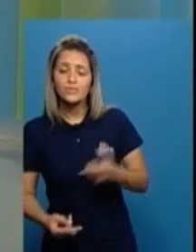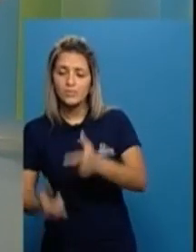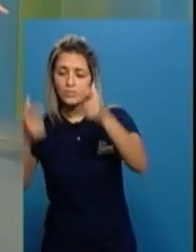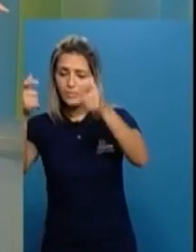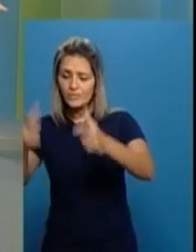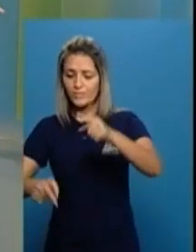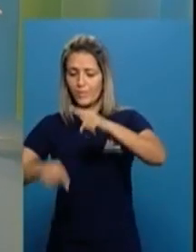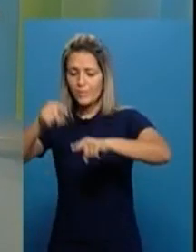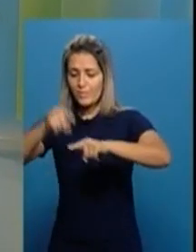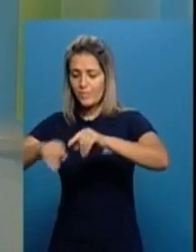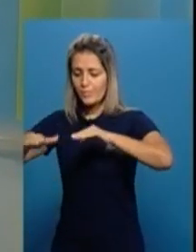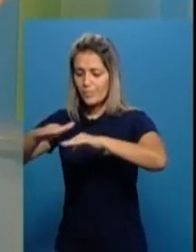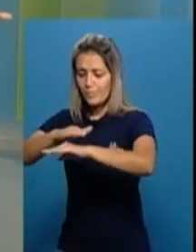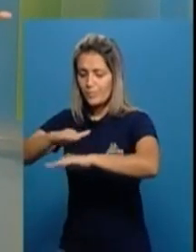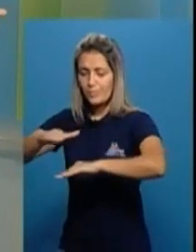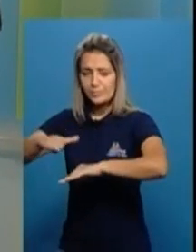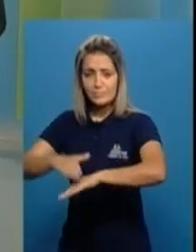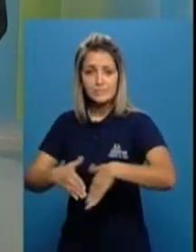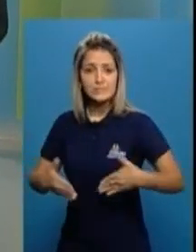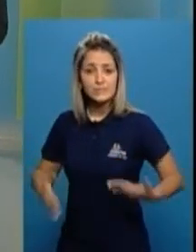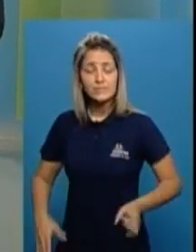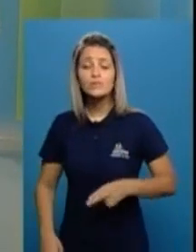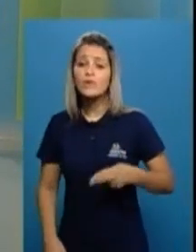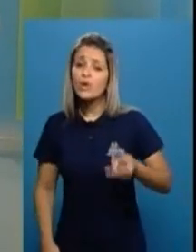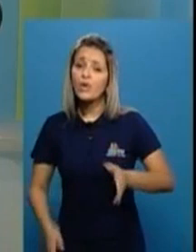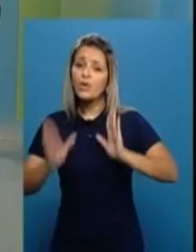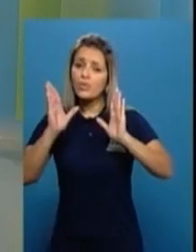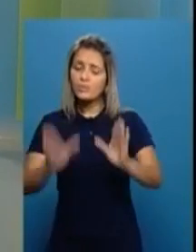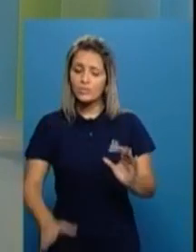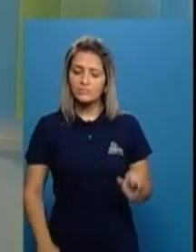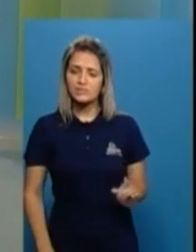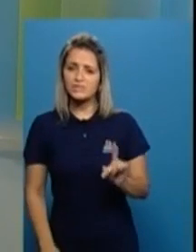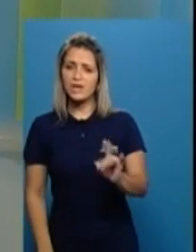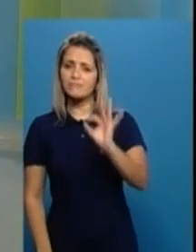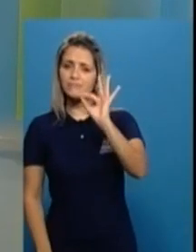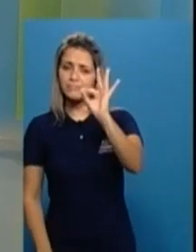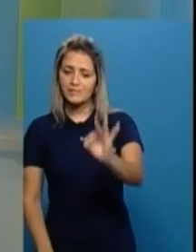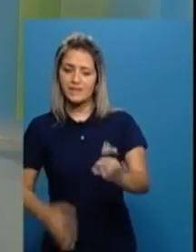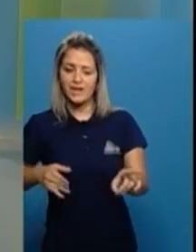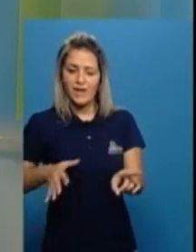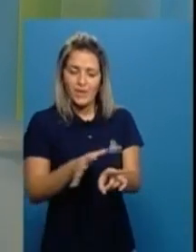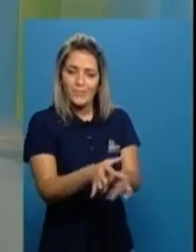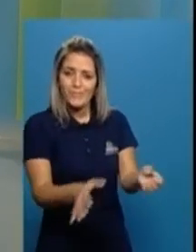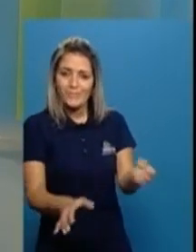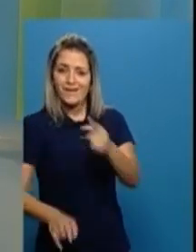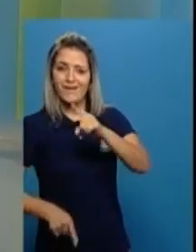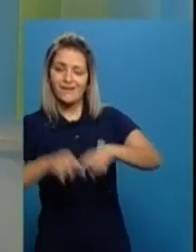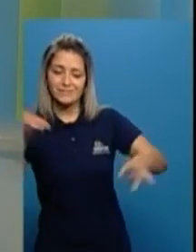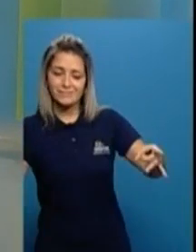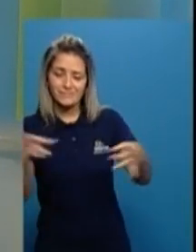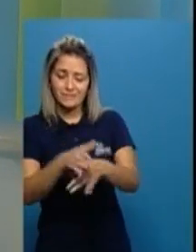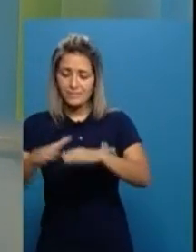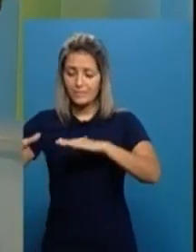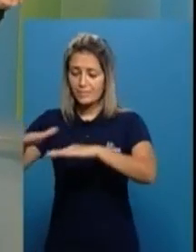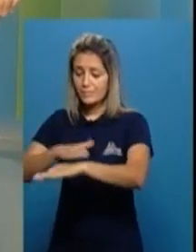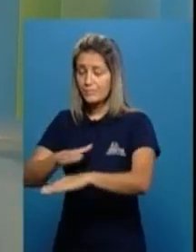Ou o nosso espaço de armazenagem hoje já é suficiente para suportar uma nova demanda? Haverá um